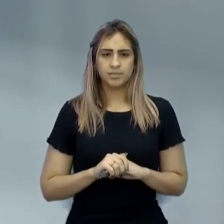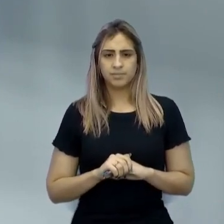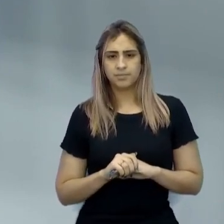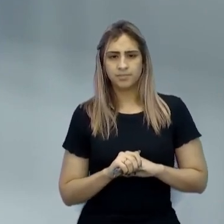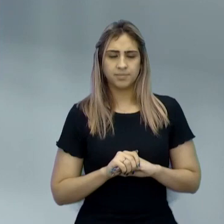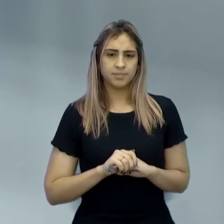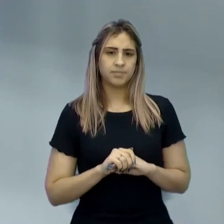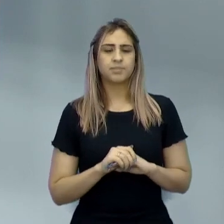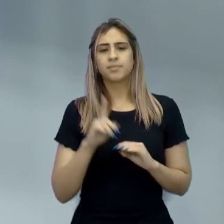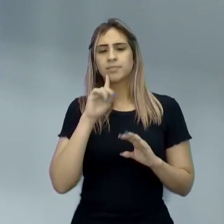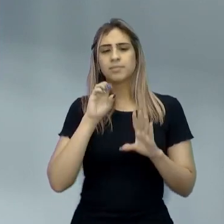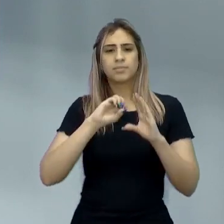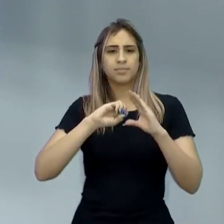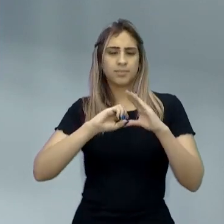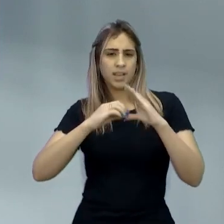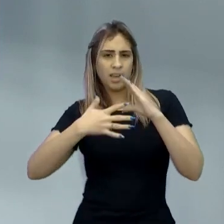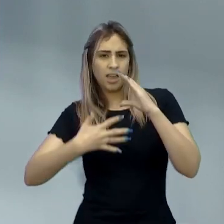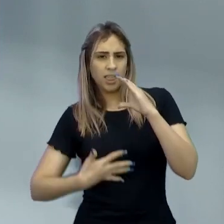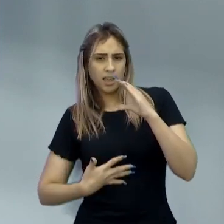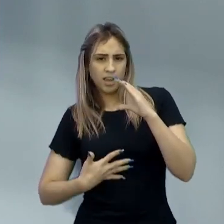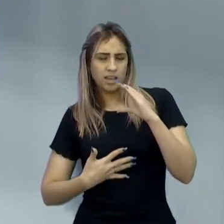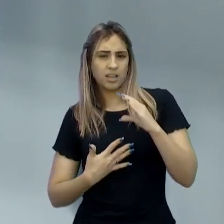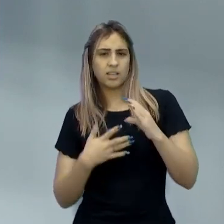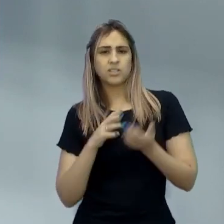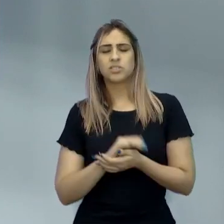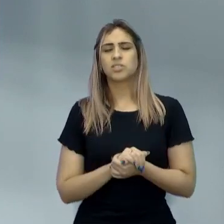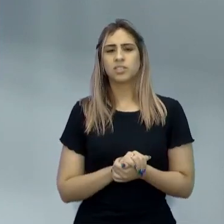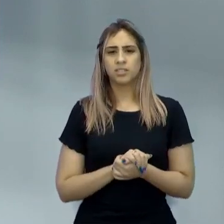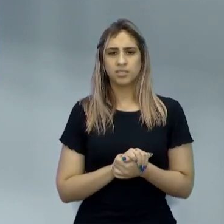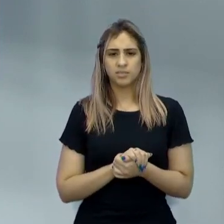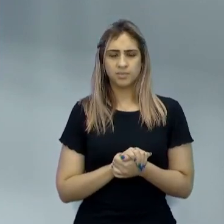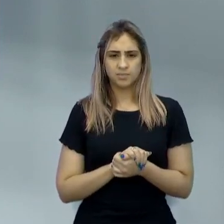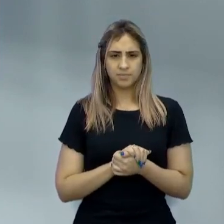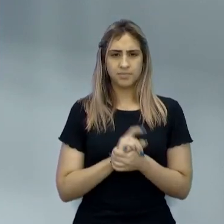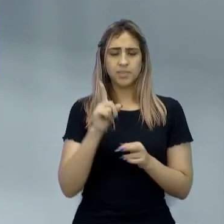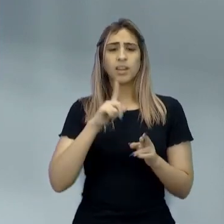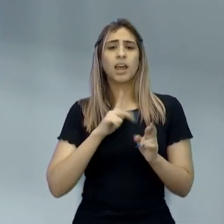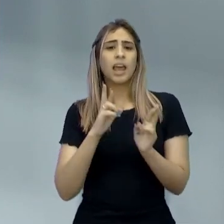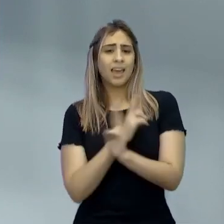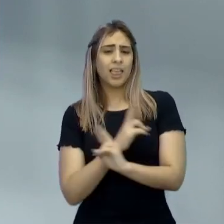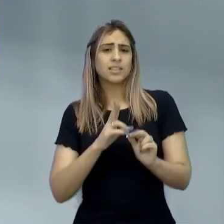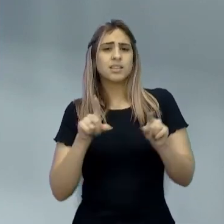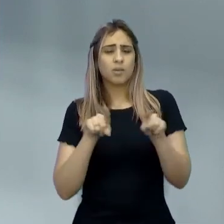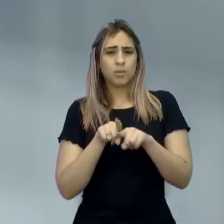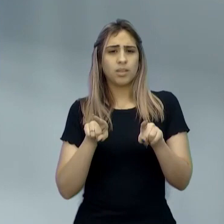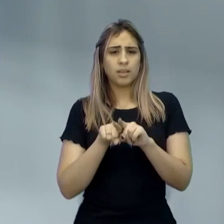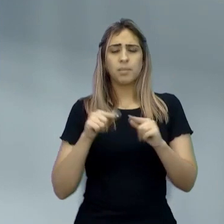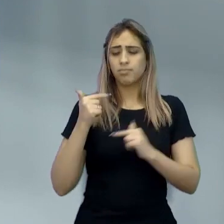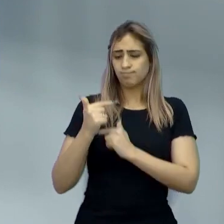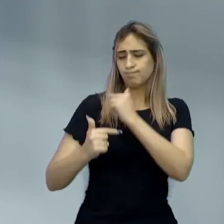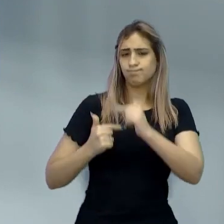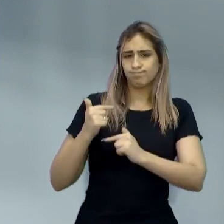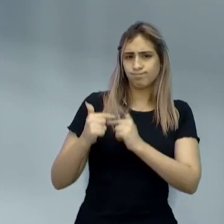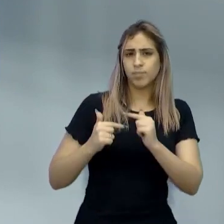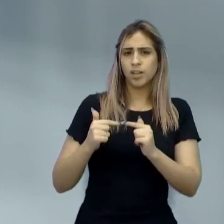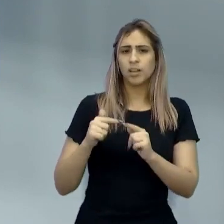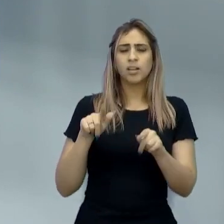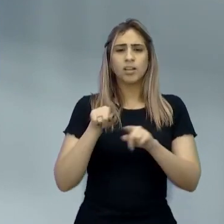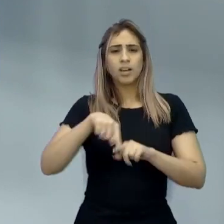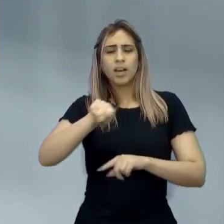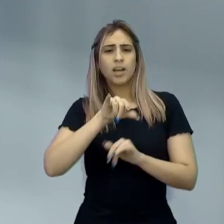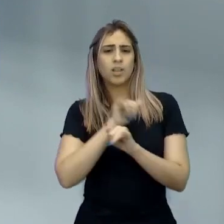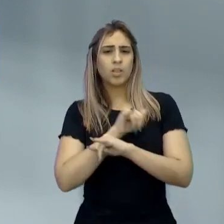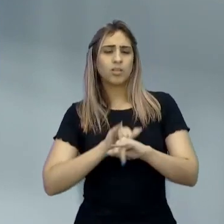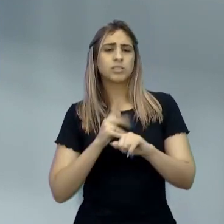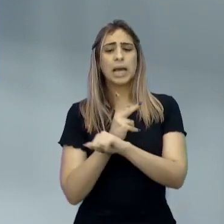né, as características que elas devem ter, fazendo a relação aí, né, para você trabalhar essas notícias,